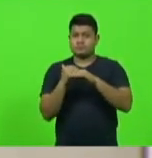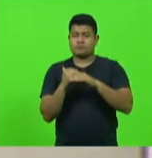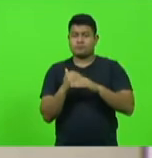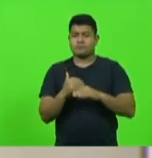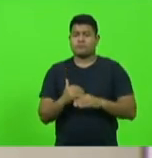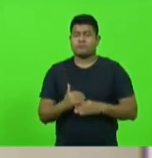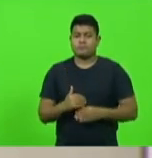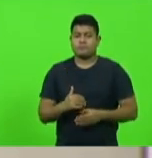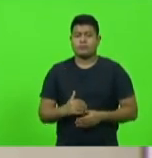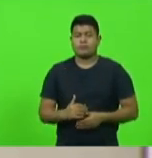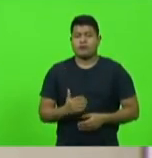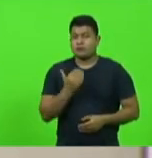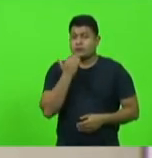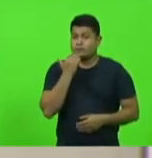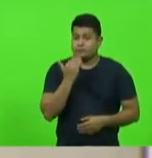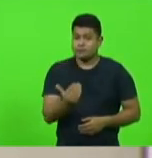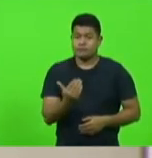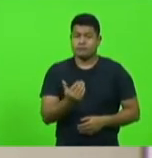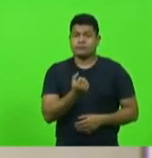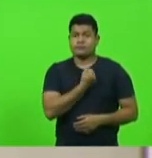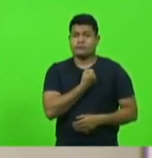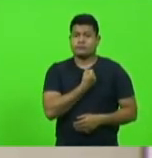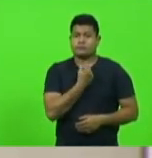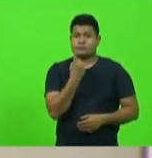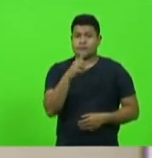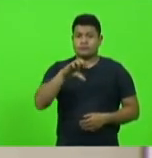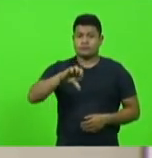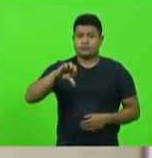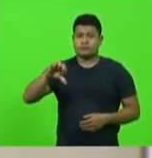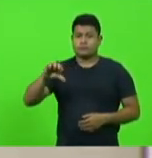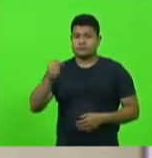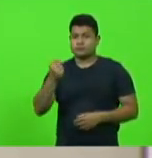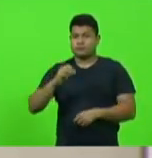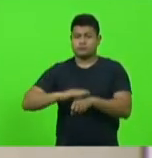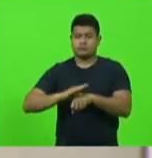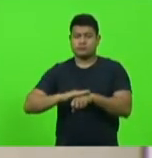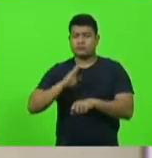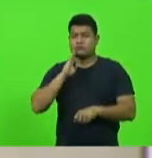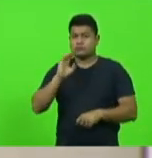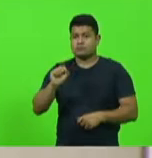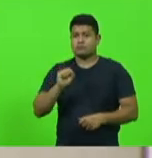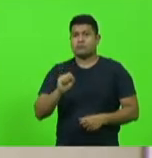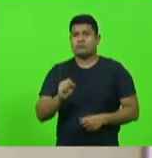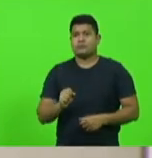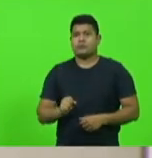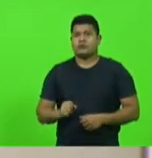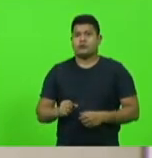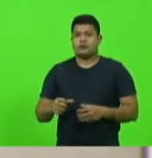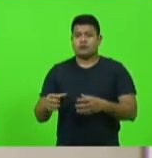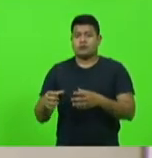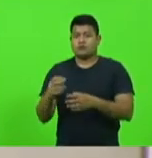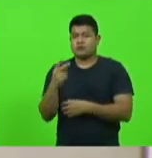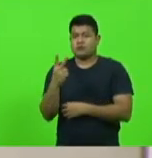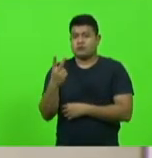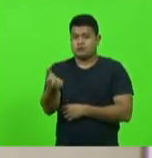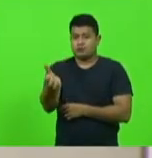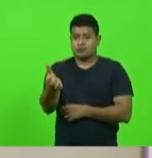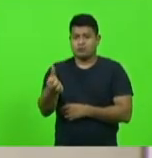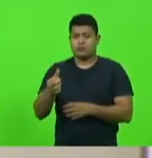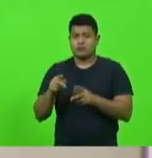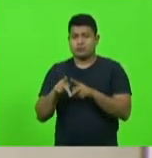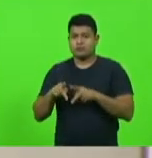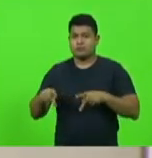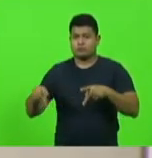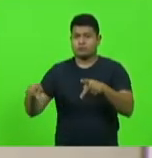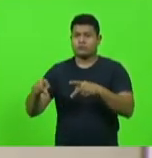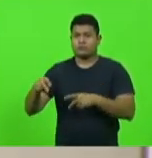unanimidade. Requerimentos. Requerimento 1998, autor deputado Bruno Souza, solicitando a 26ª Promotoria de Justiça da